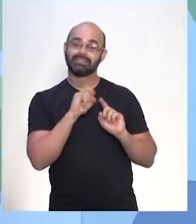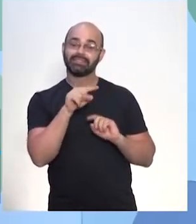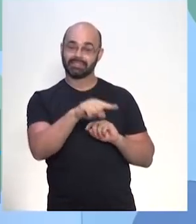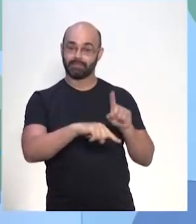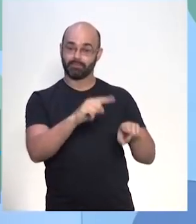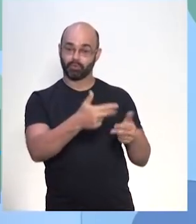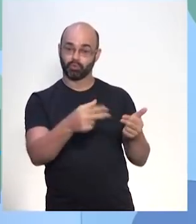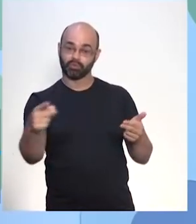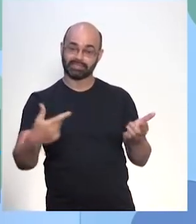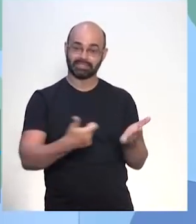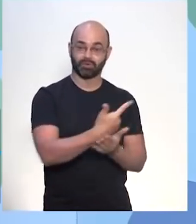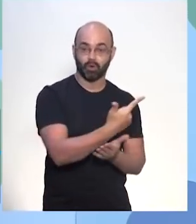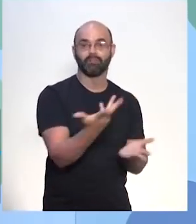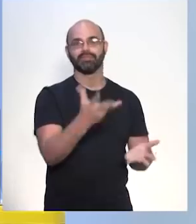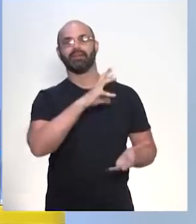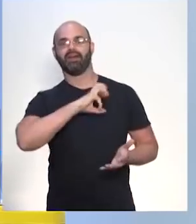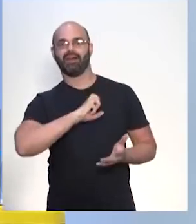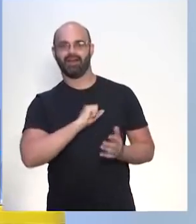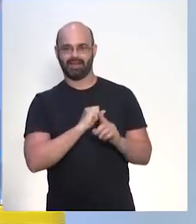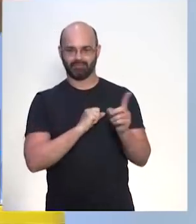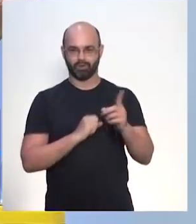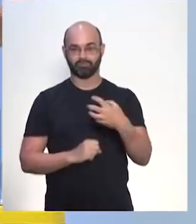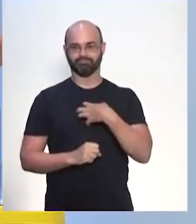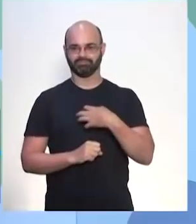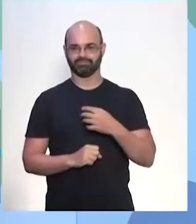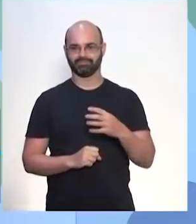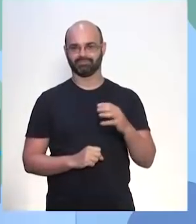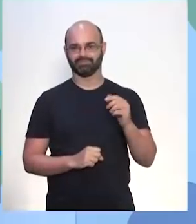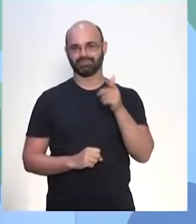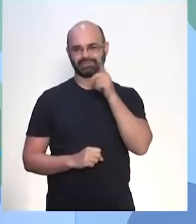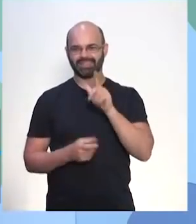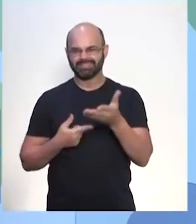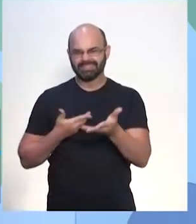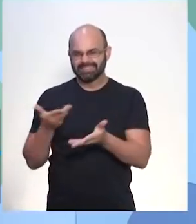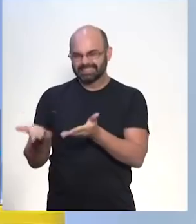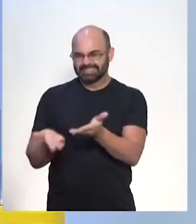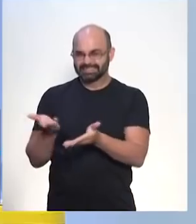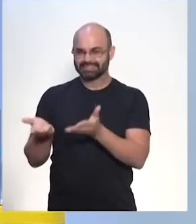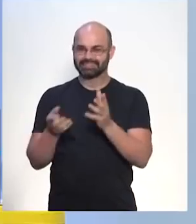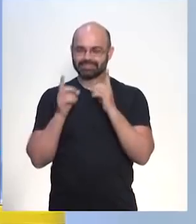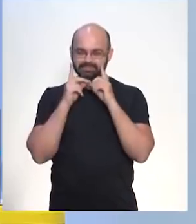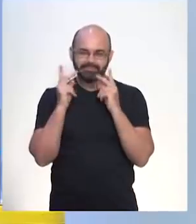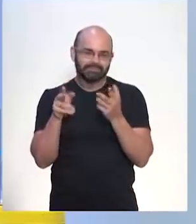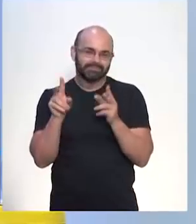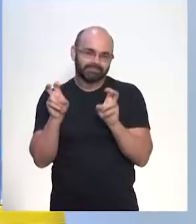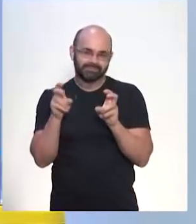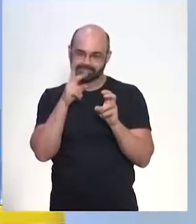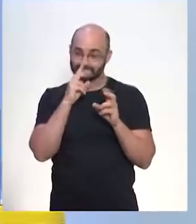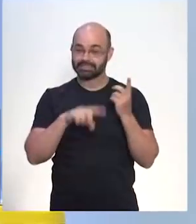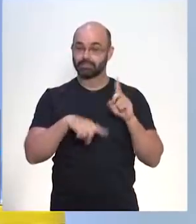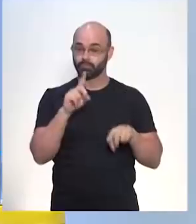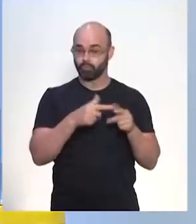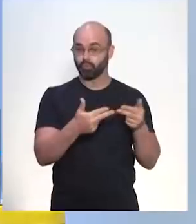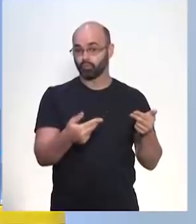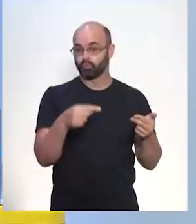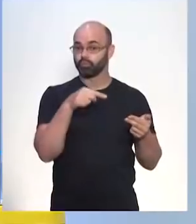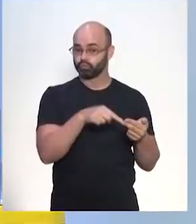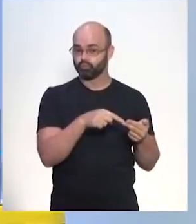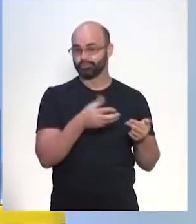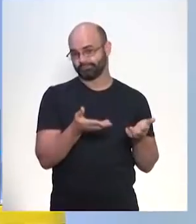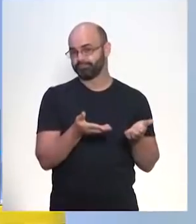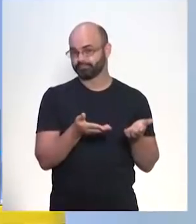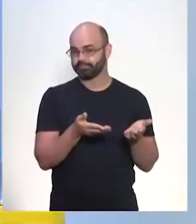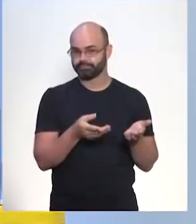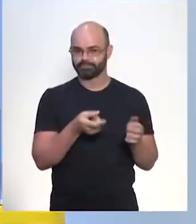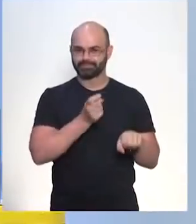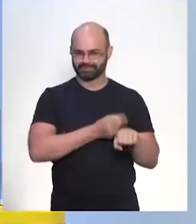o grande lance, né? Esse é o grande lance. Eu vou, né, tirar... Trabalhar com isso. eu vou suprir uma necessidade com um produto, um material, né, com uma